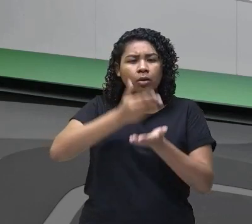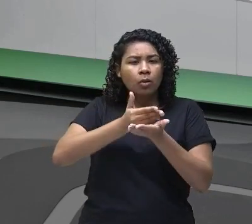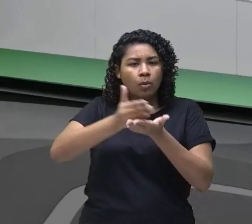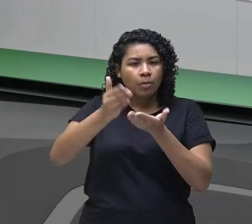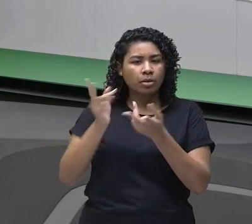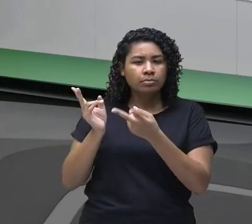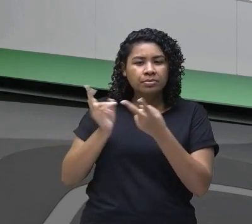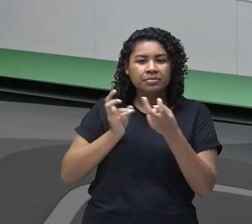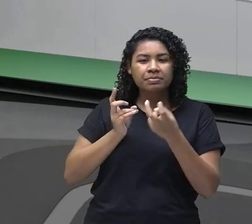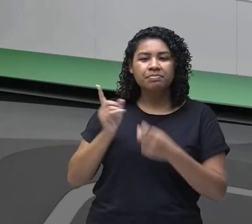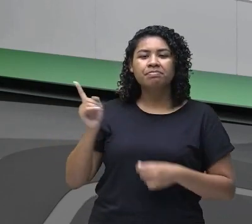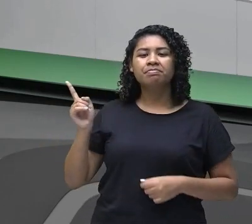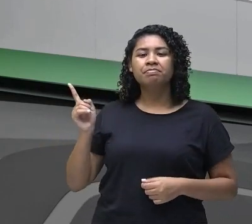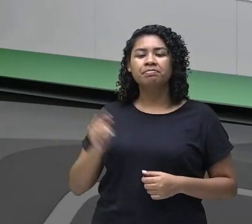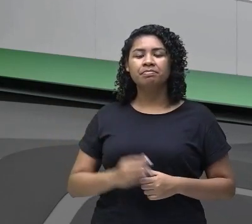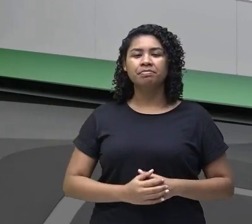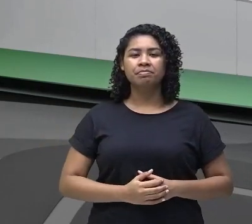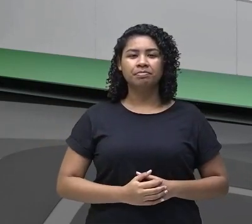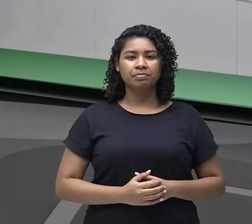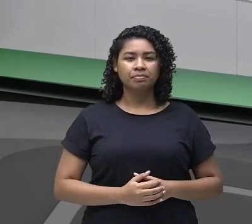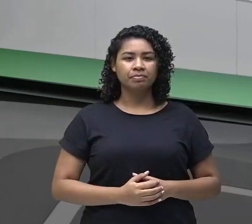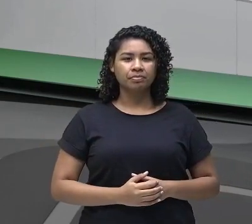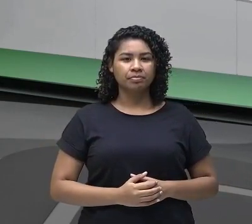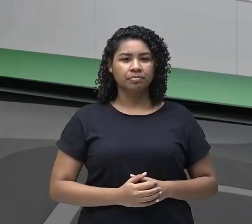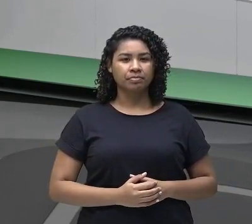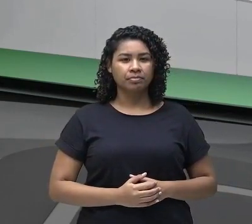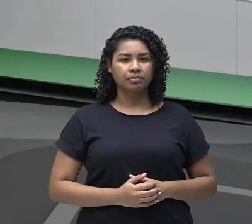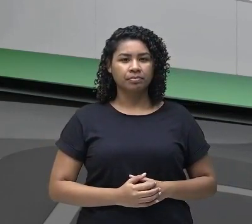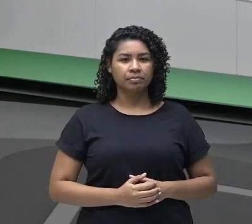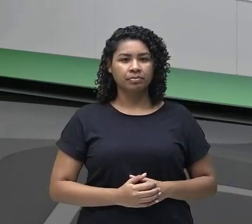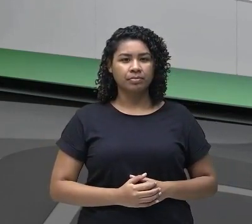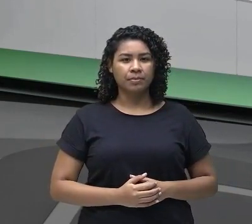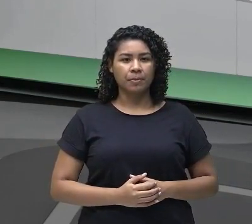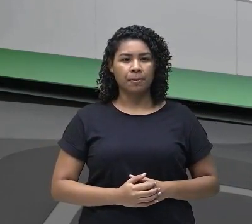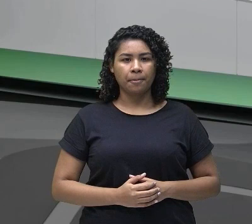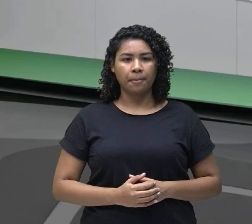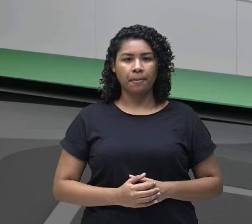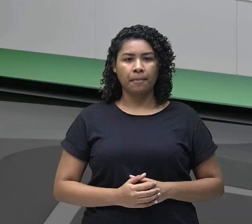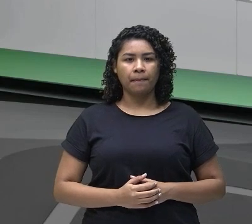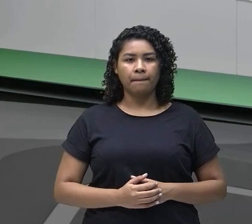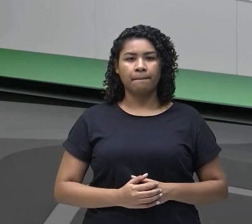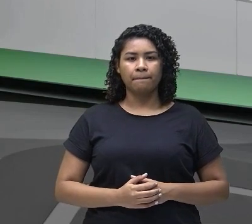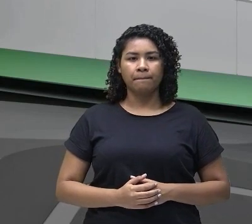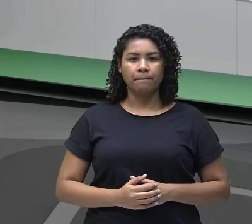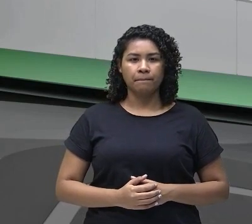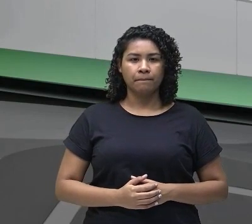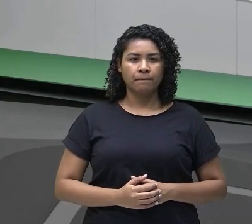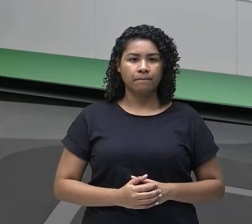vocês. A gente tem a camada de ozônio.